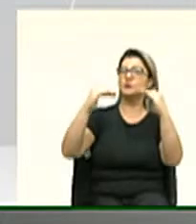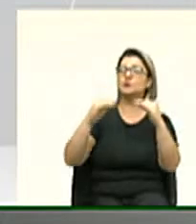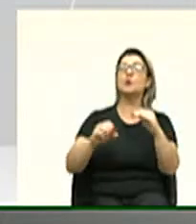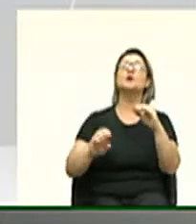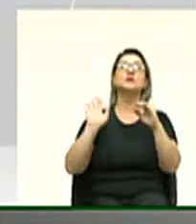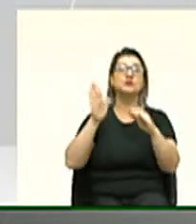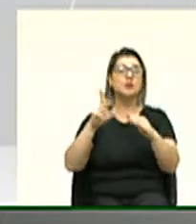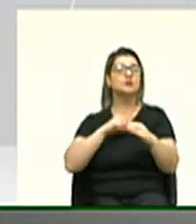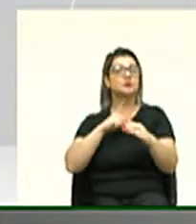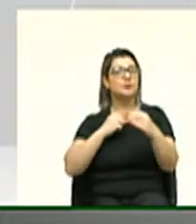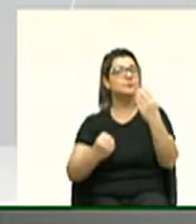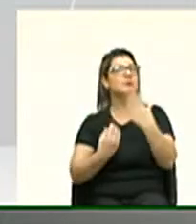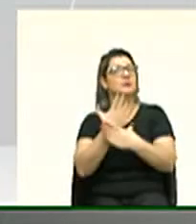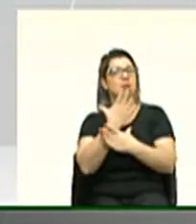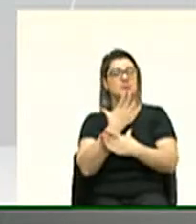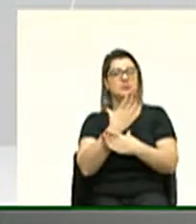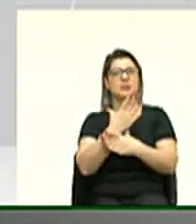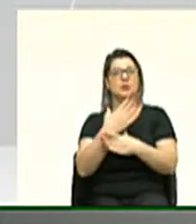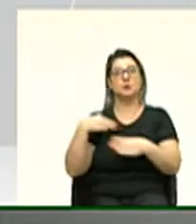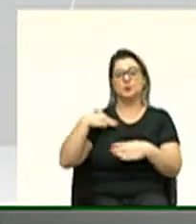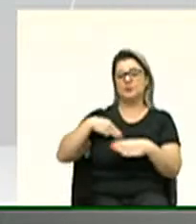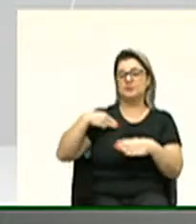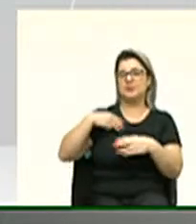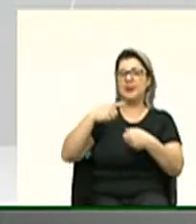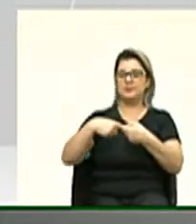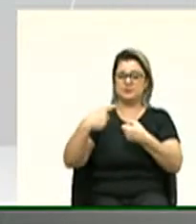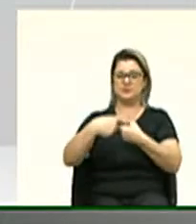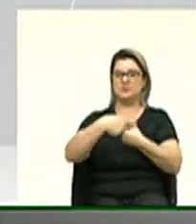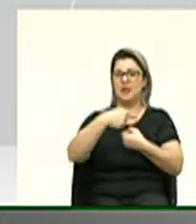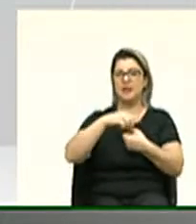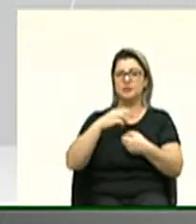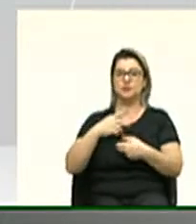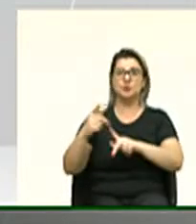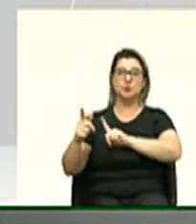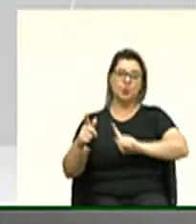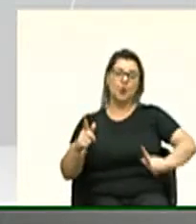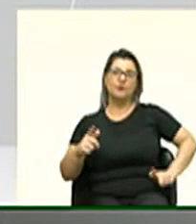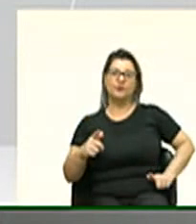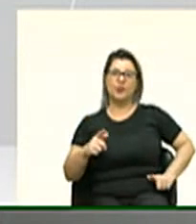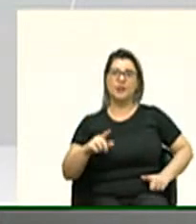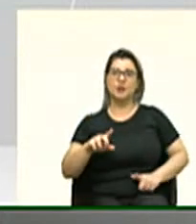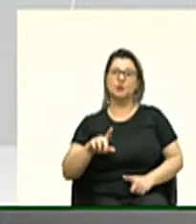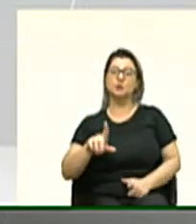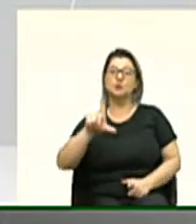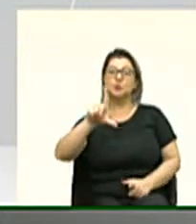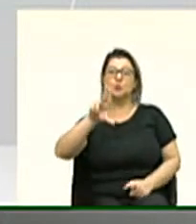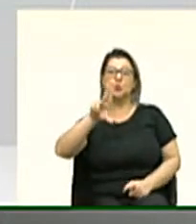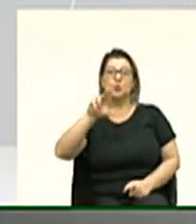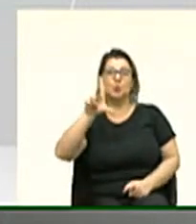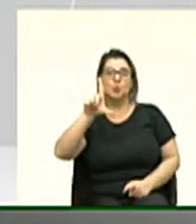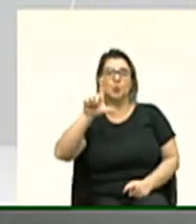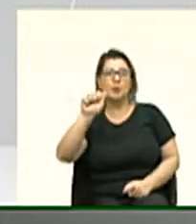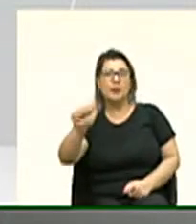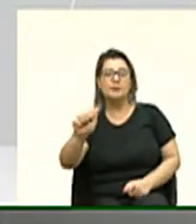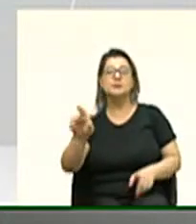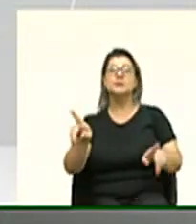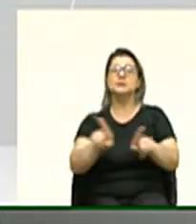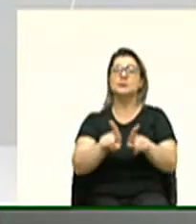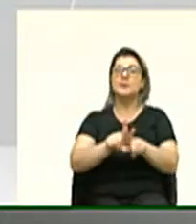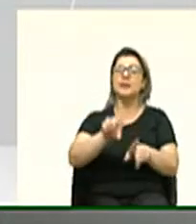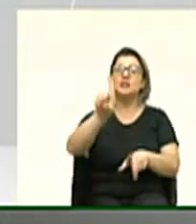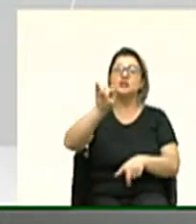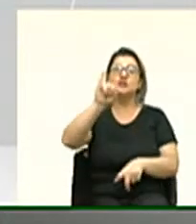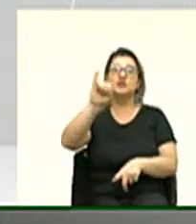das Cidades, nos governos Lula e Dilma, nós tivemos vários programas, muitos municípios tiveram recursos